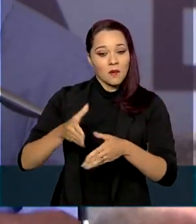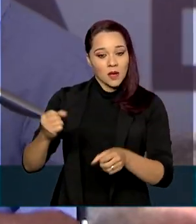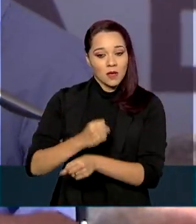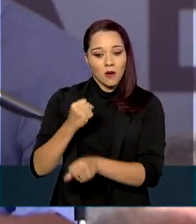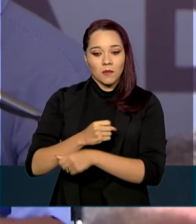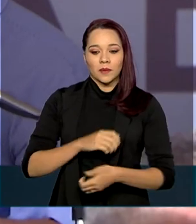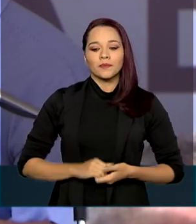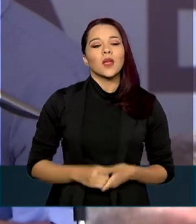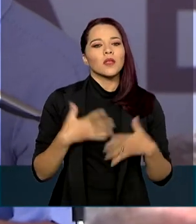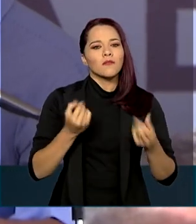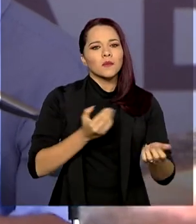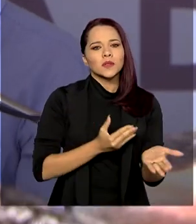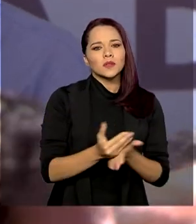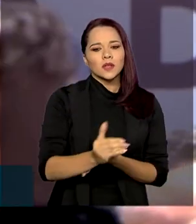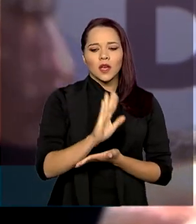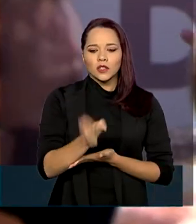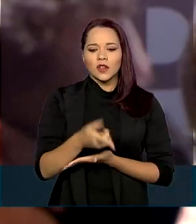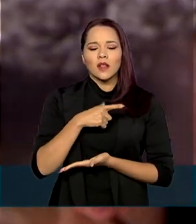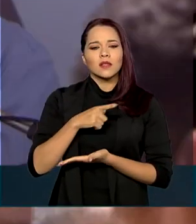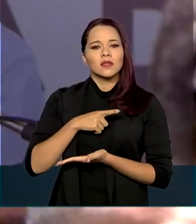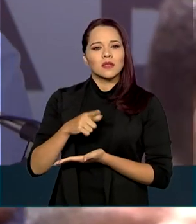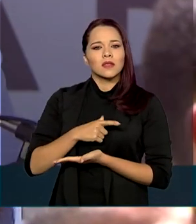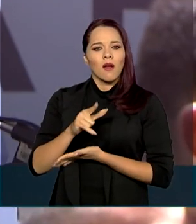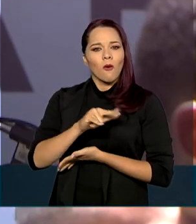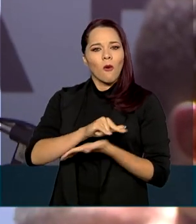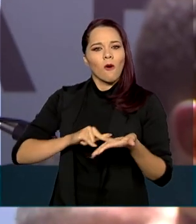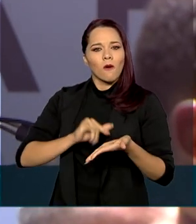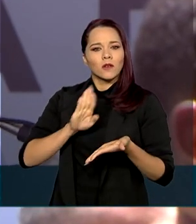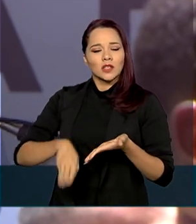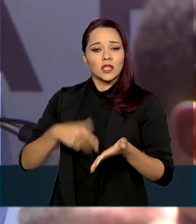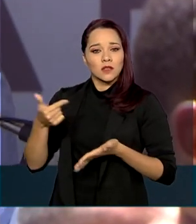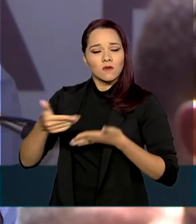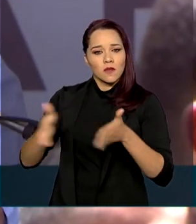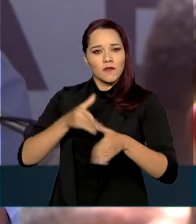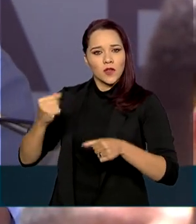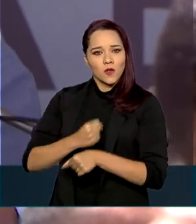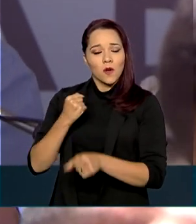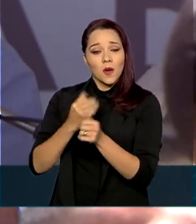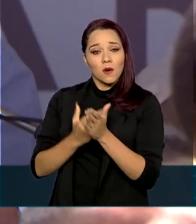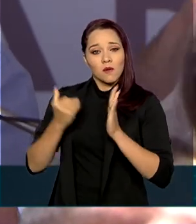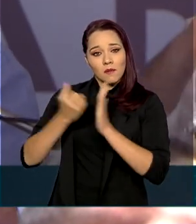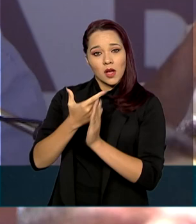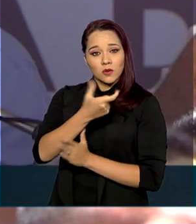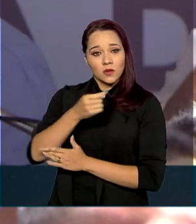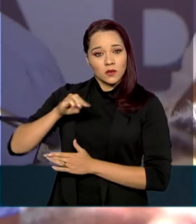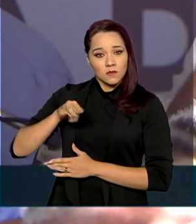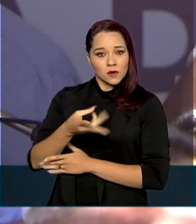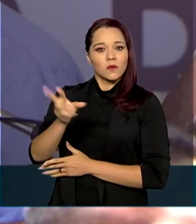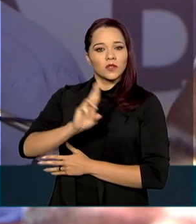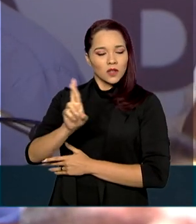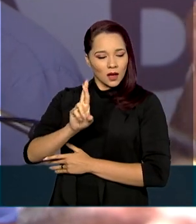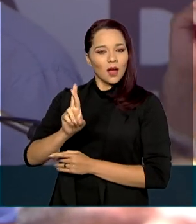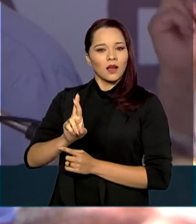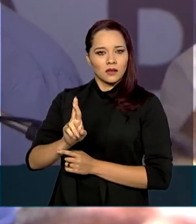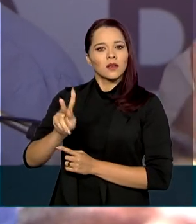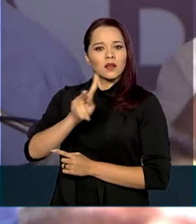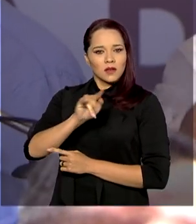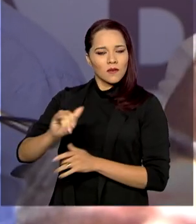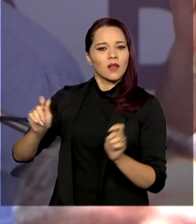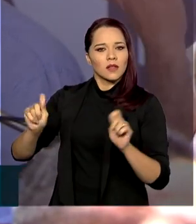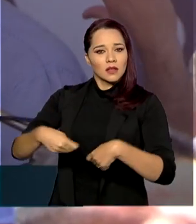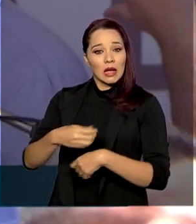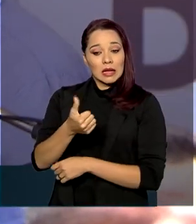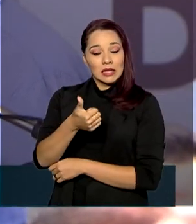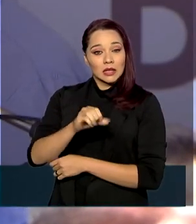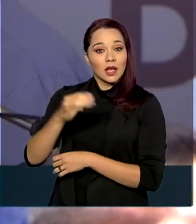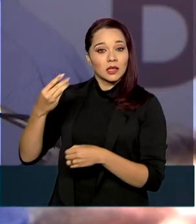Vamos iniciar brevemente, já está contratada a segunda fase dessa obra, com mais de 200 milhões de reais, que vão permitir que